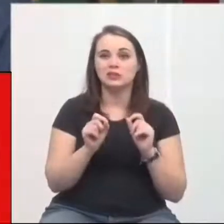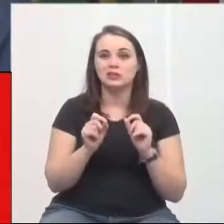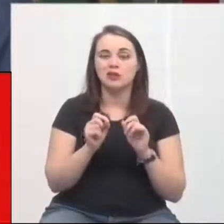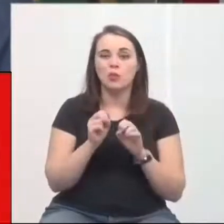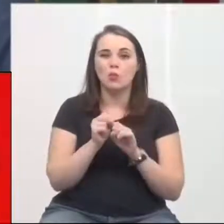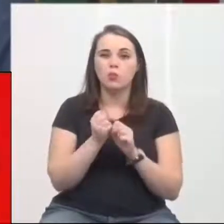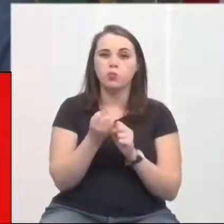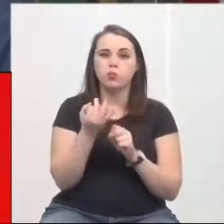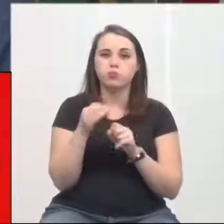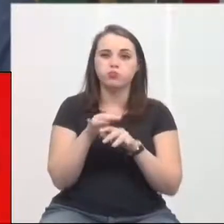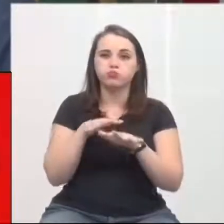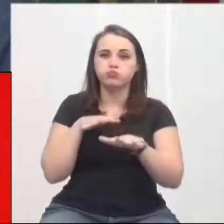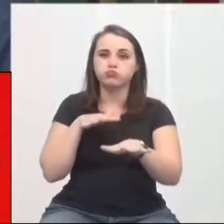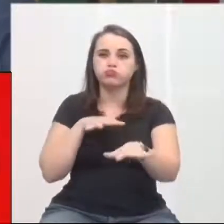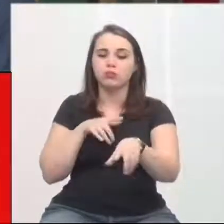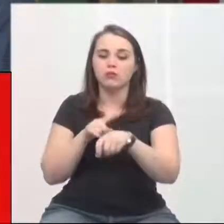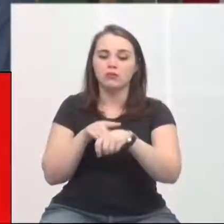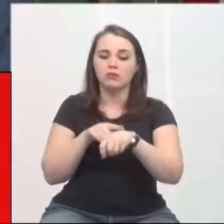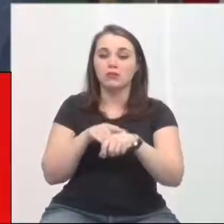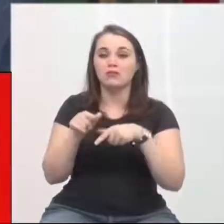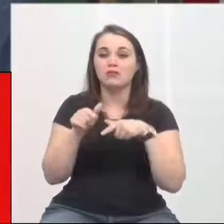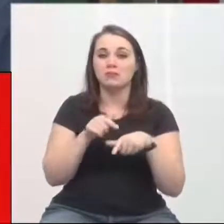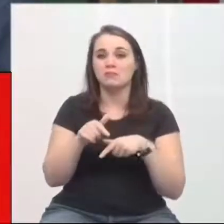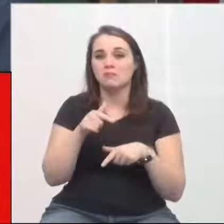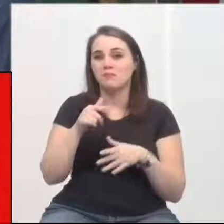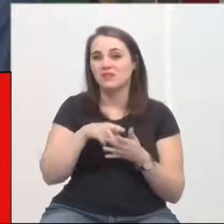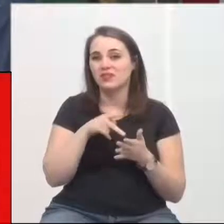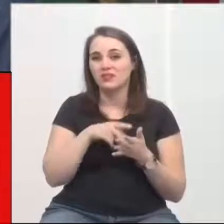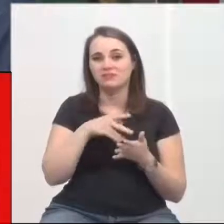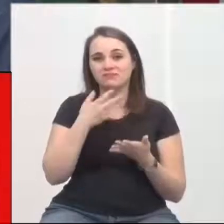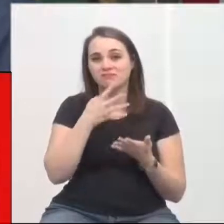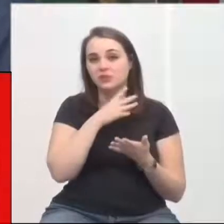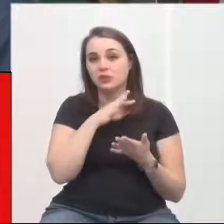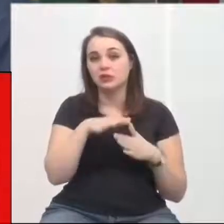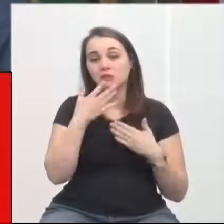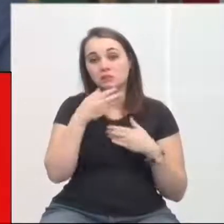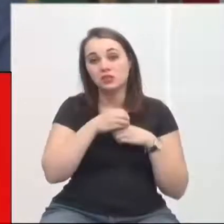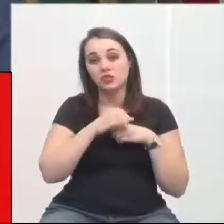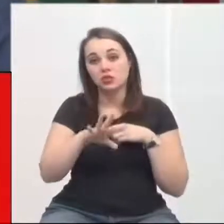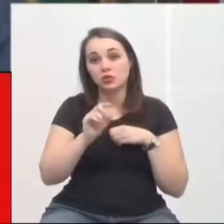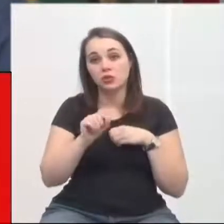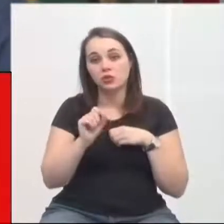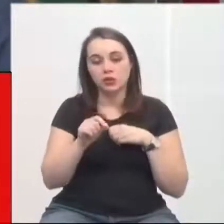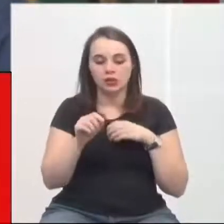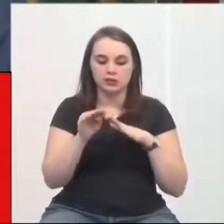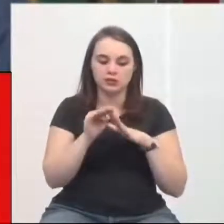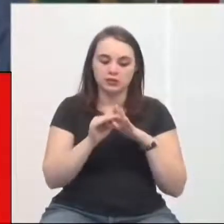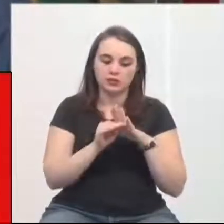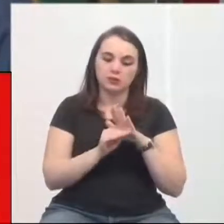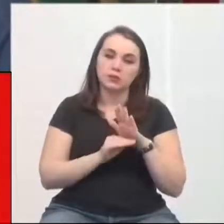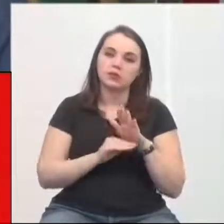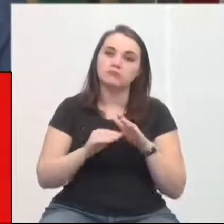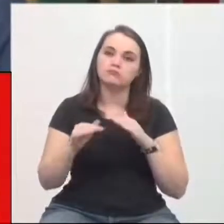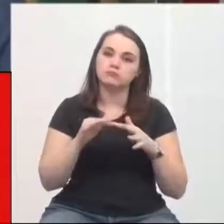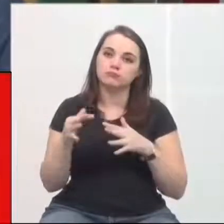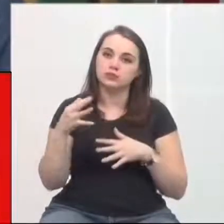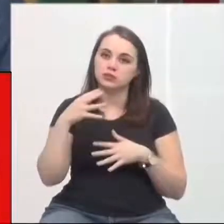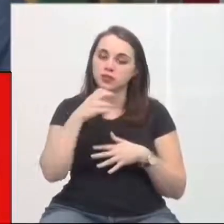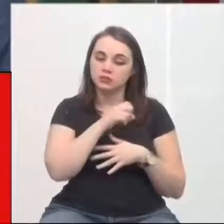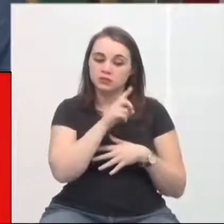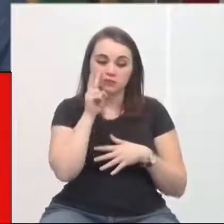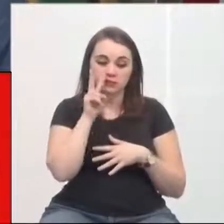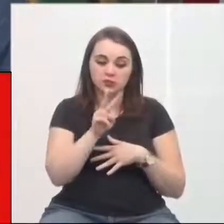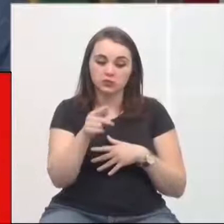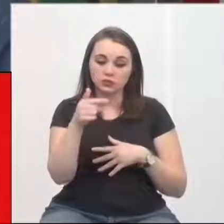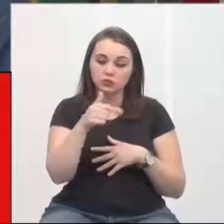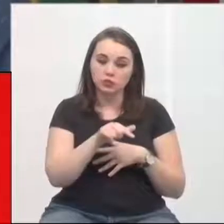para todos nós, em horário de pico, é algo... Então, a minha sugestão é que nesse plano de mobilidade seja visto com